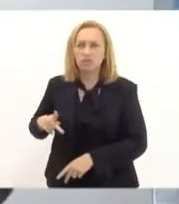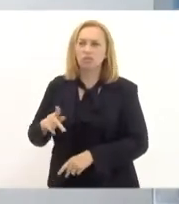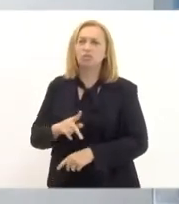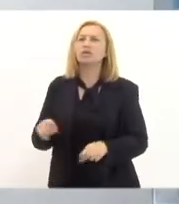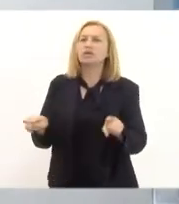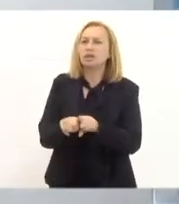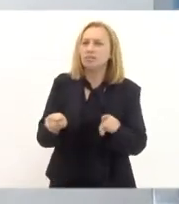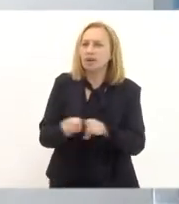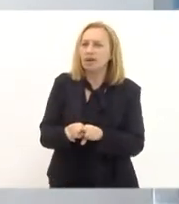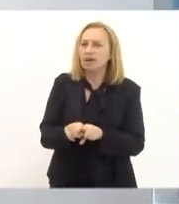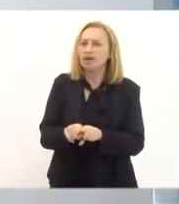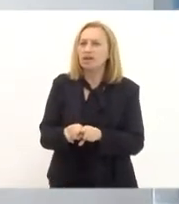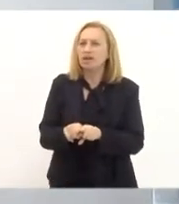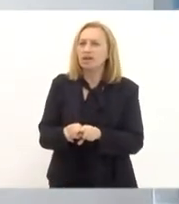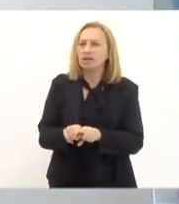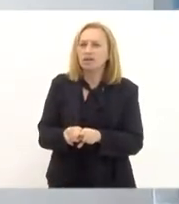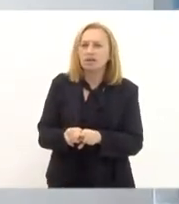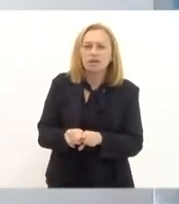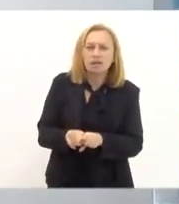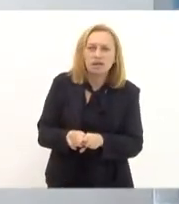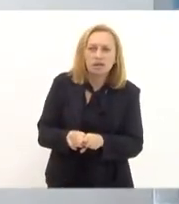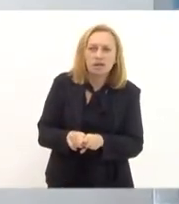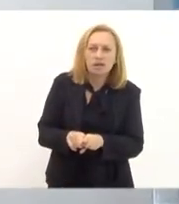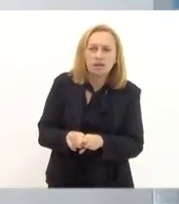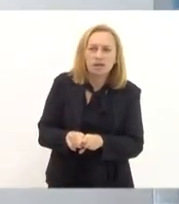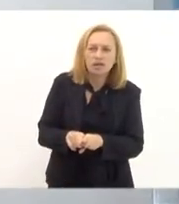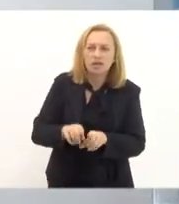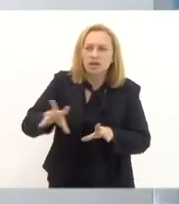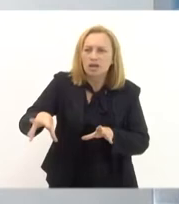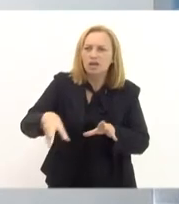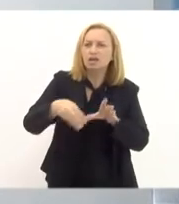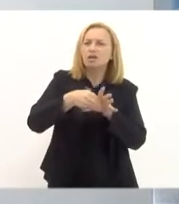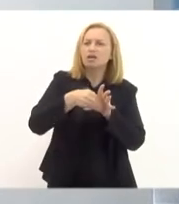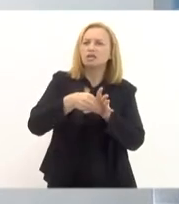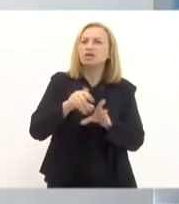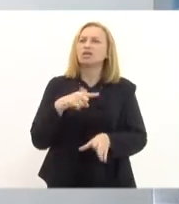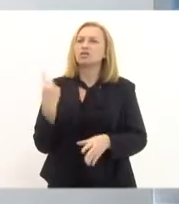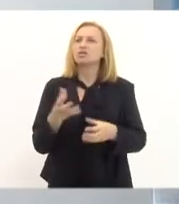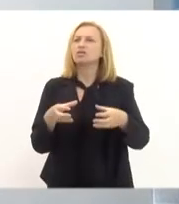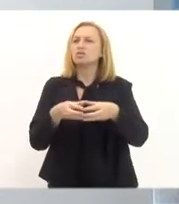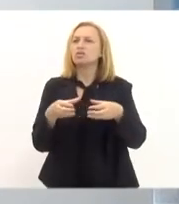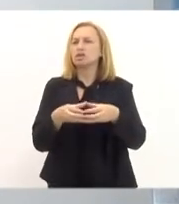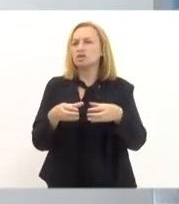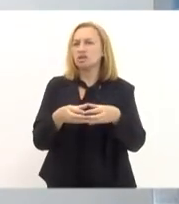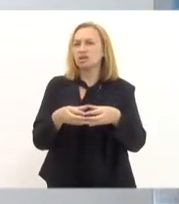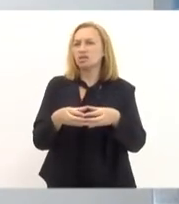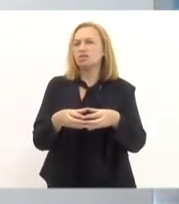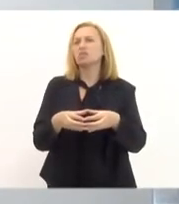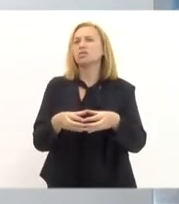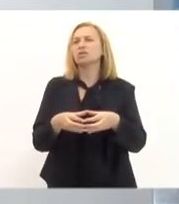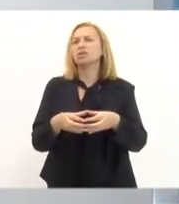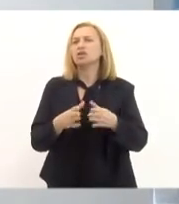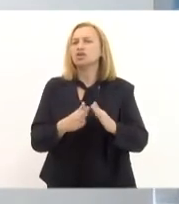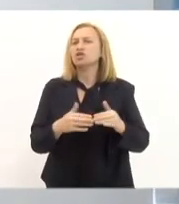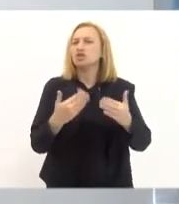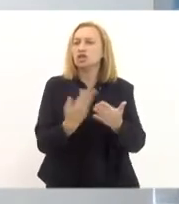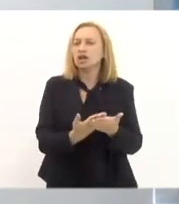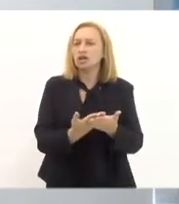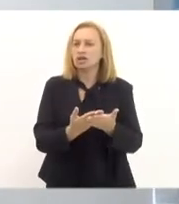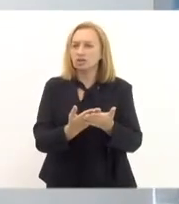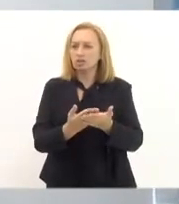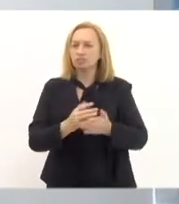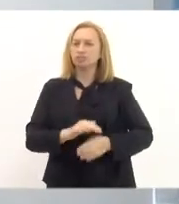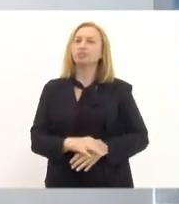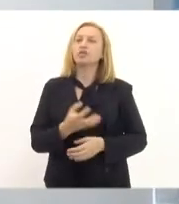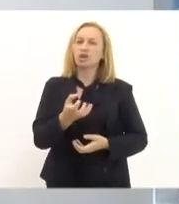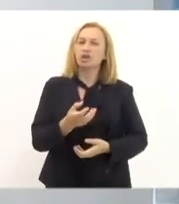também vão fazer parte isso não ser parte integrante aqui na nossa comissão parlamentar de inquérito eu queria destacar